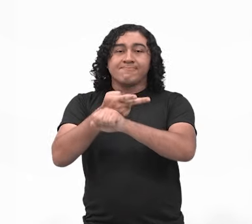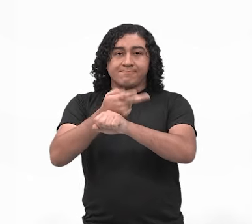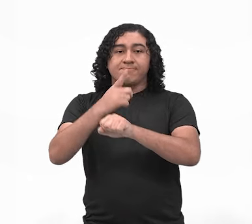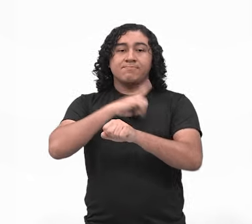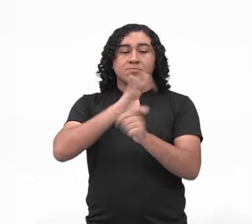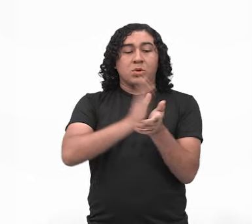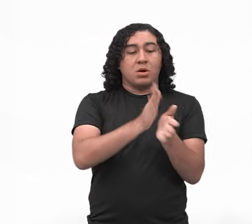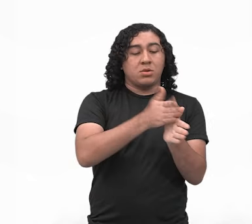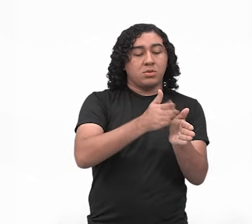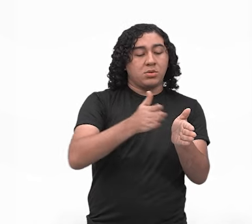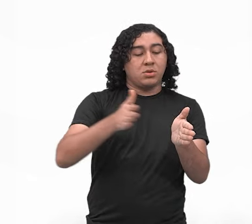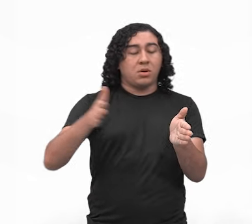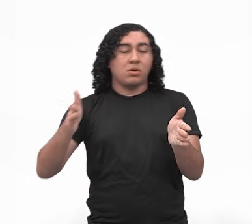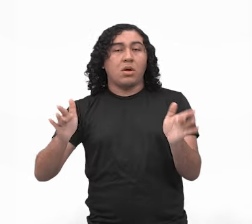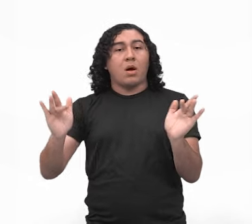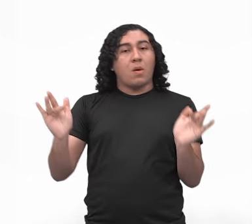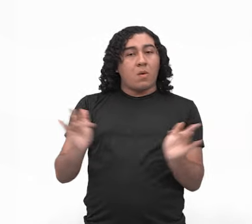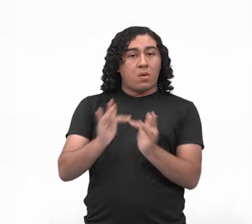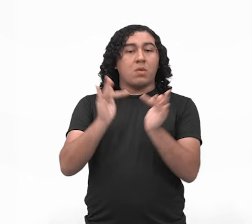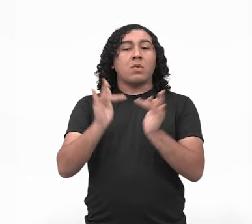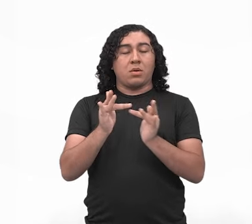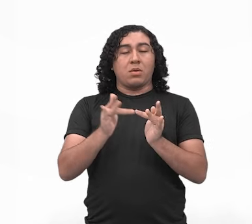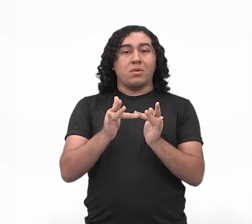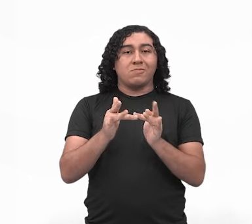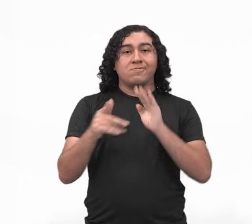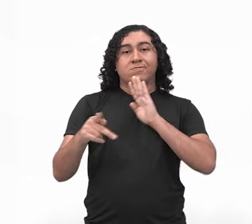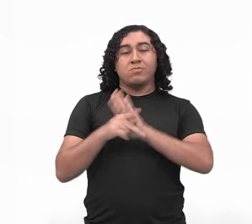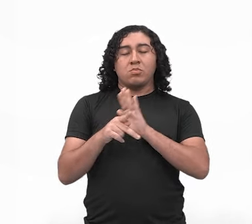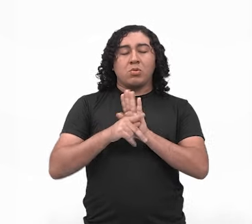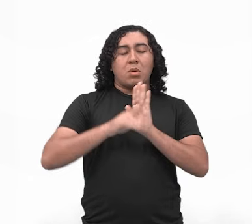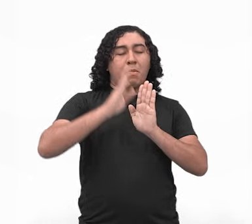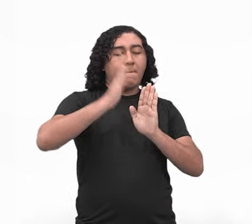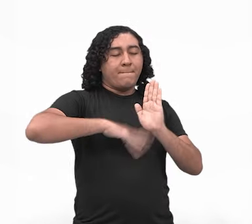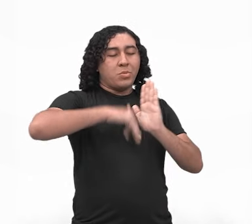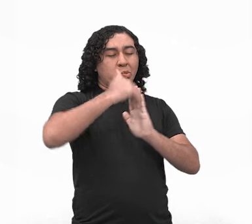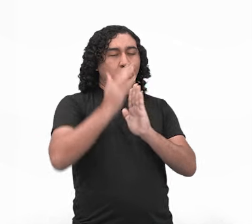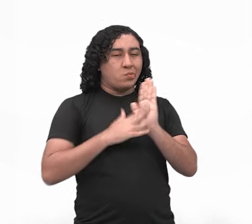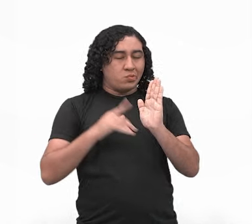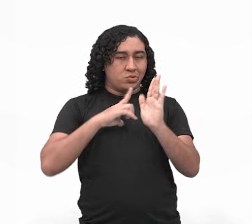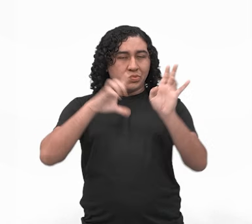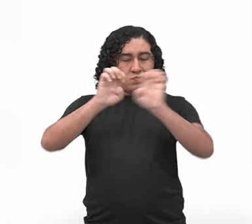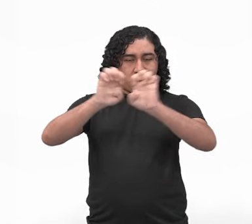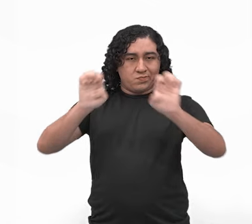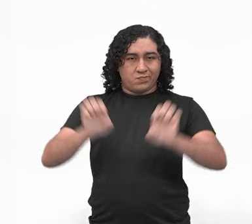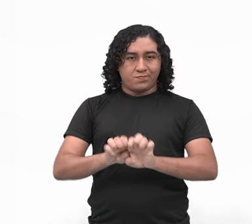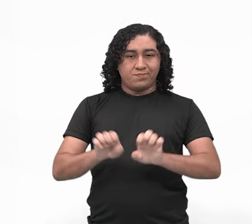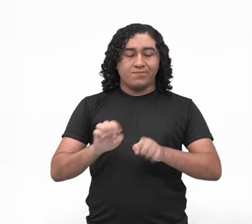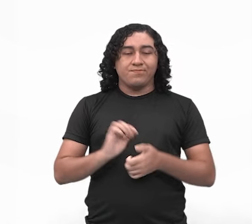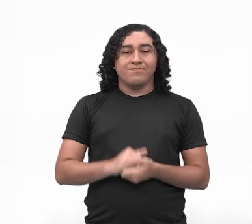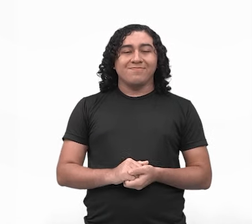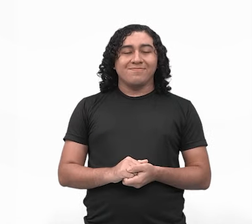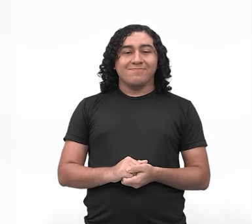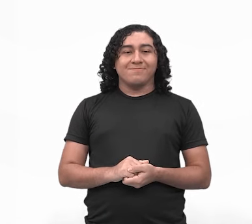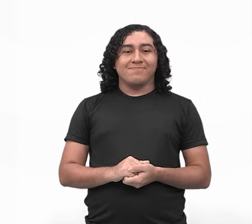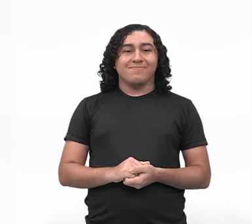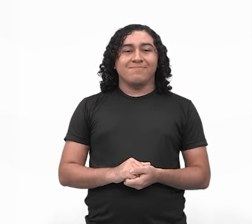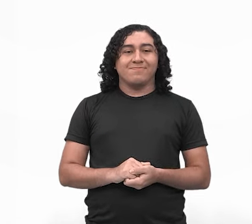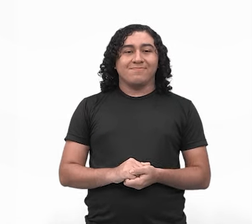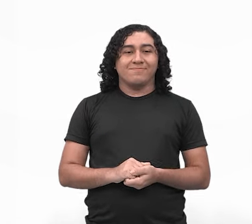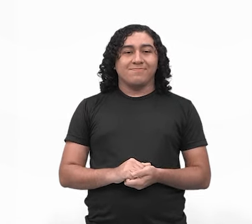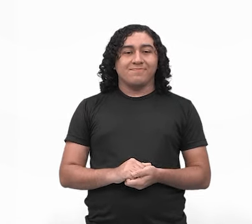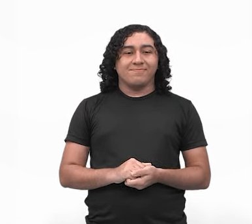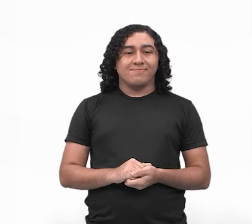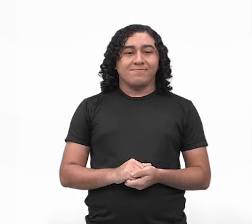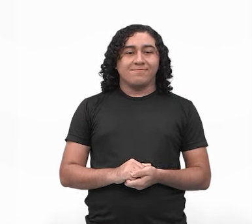momentos, né, chegando ao neoclássico, fazendo aquelas pinturas mais o que esquematizadas. Então, os temas também eram